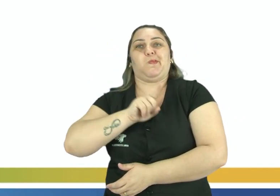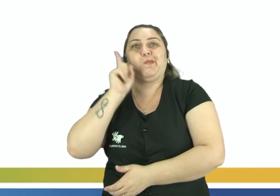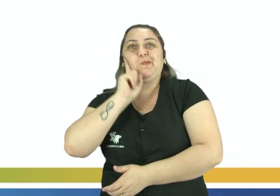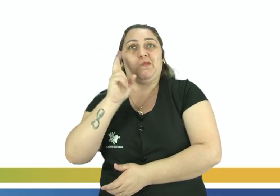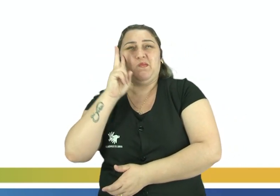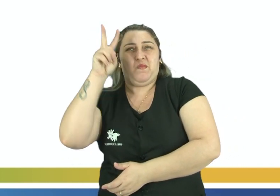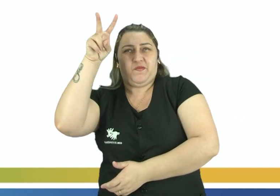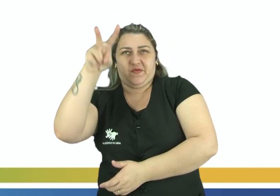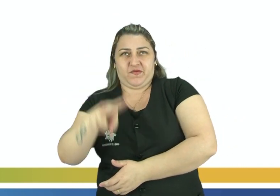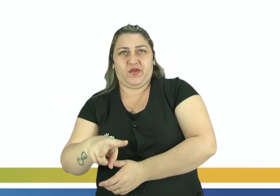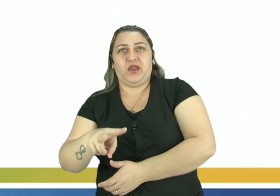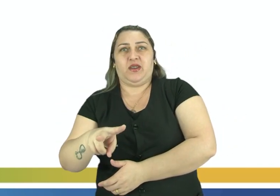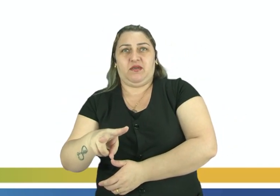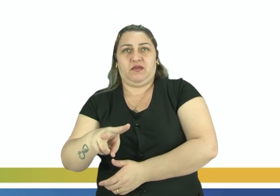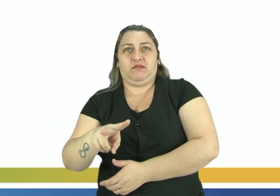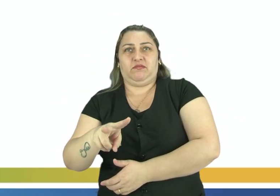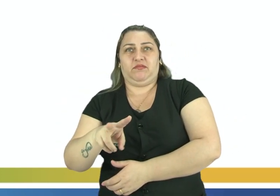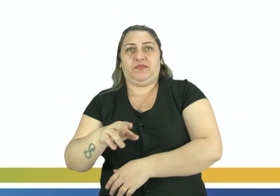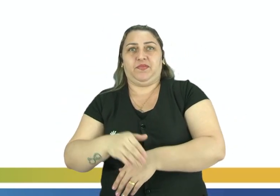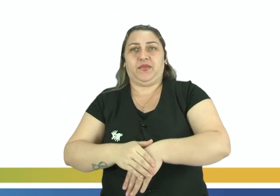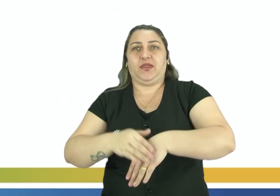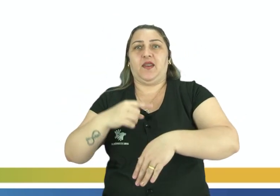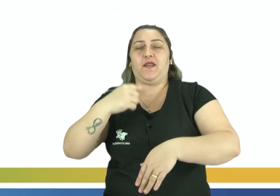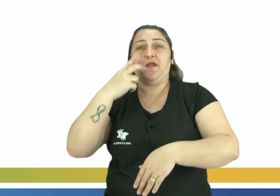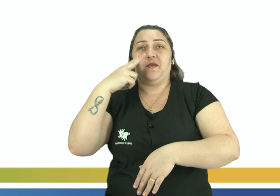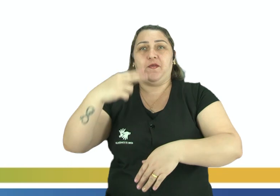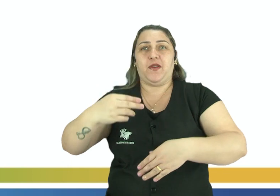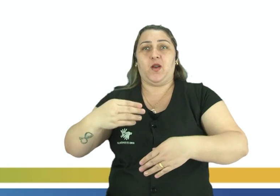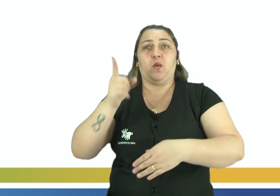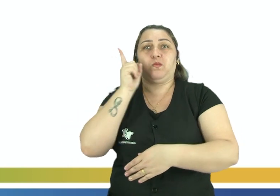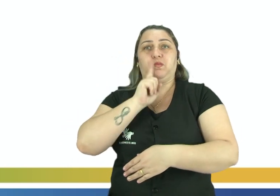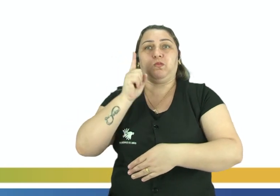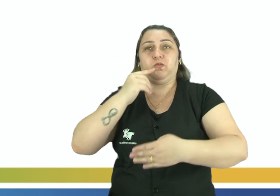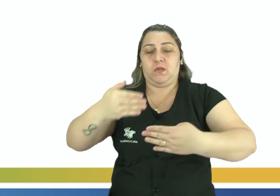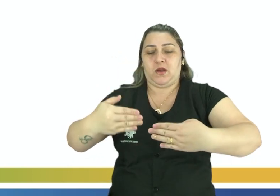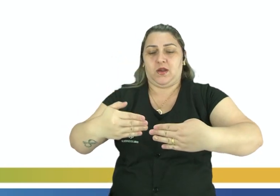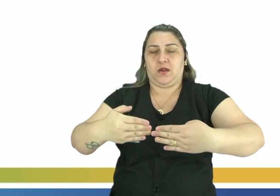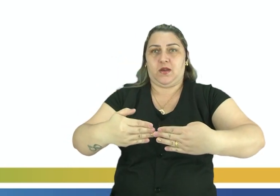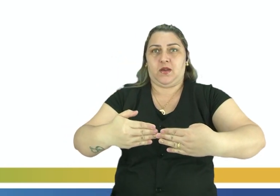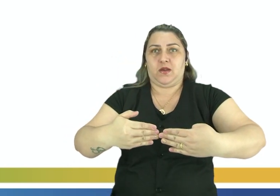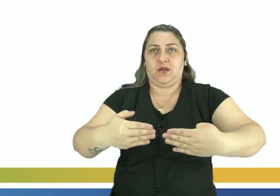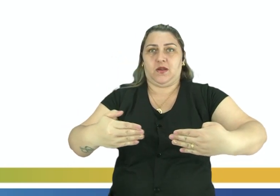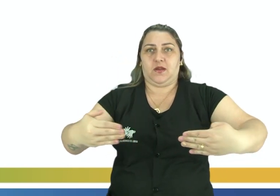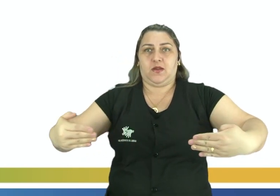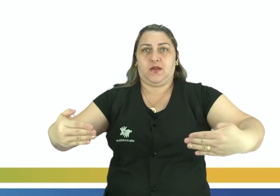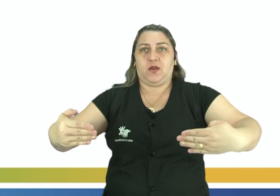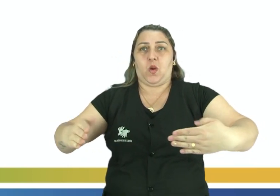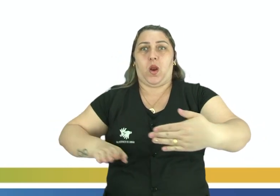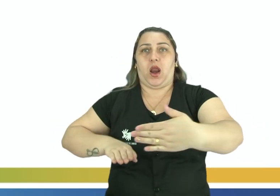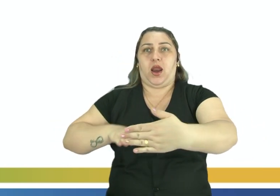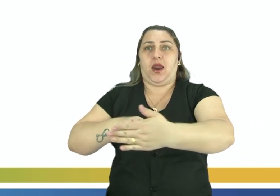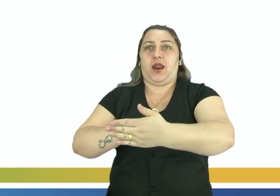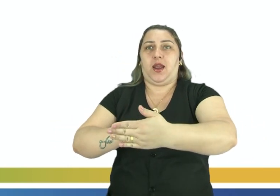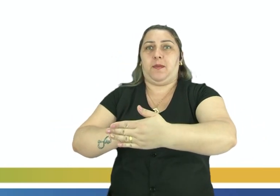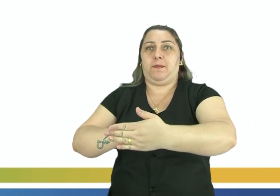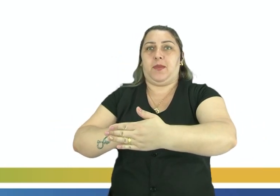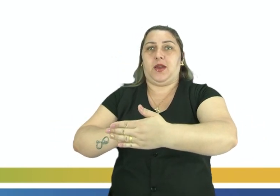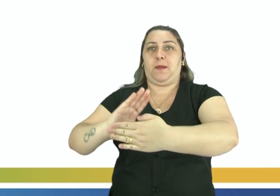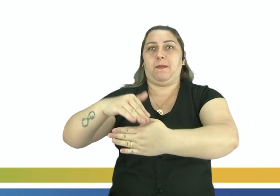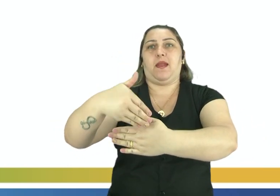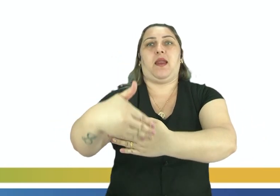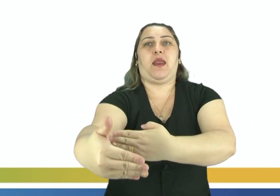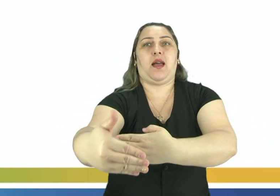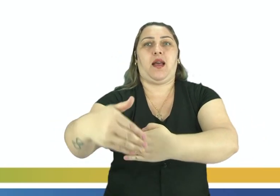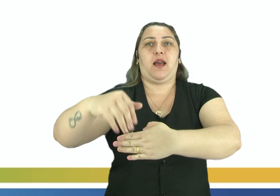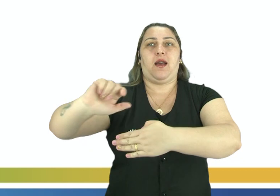figura aí, na tela, a gente vê que os Estados Unidos deixa bem claro onde é que é o limite das outras nações. É